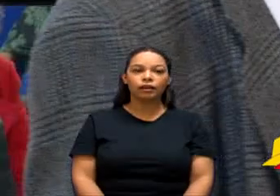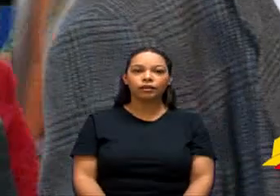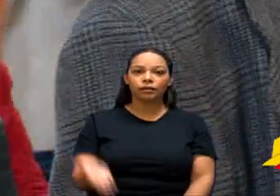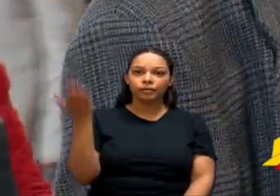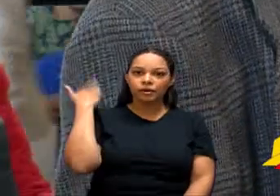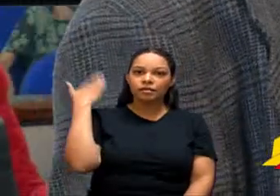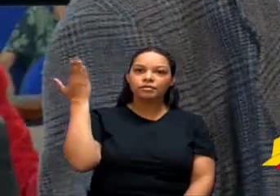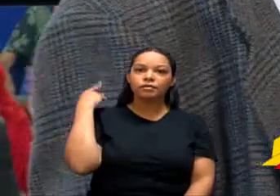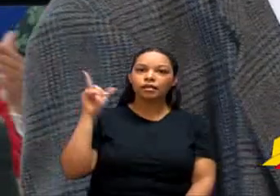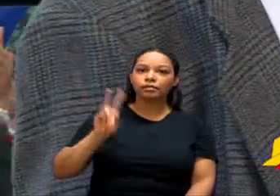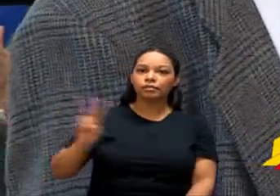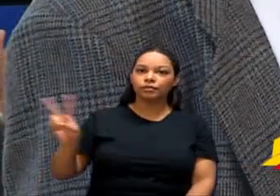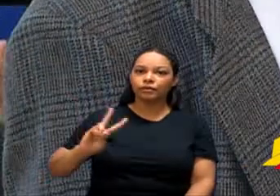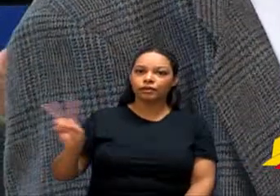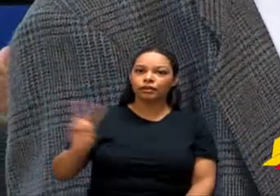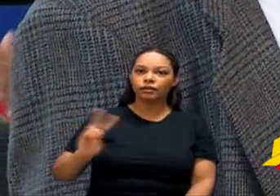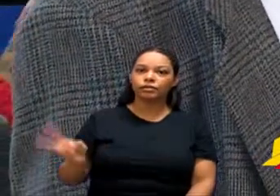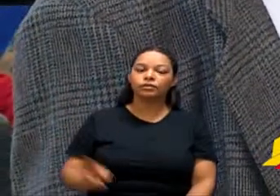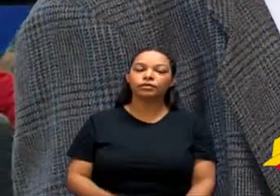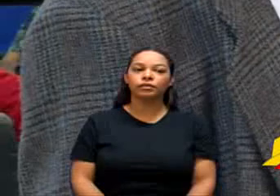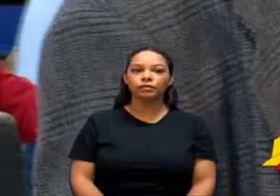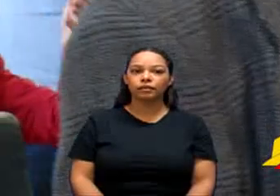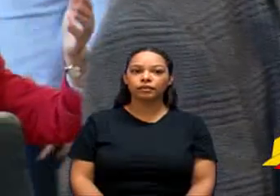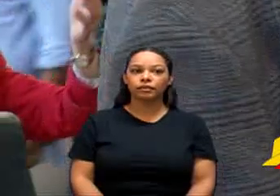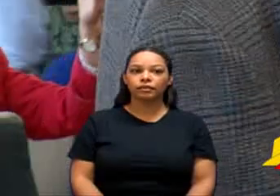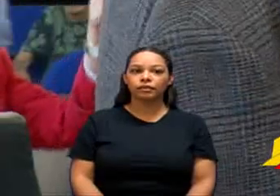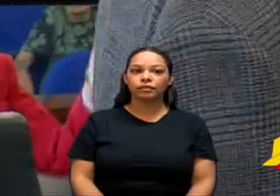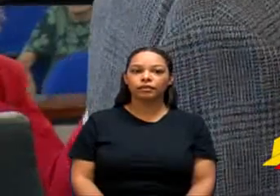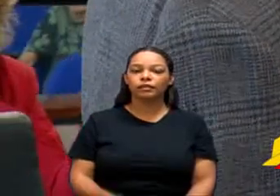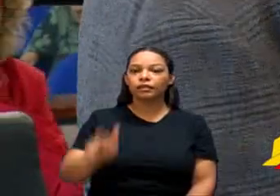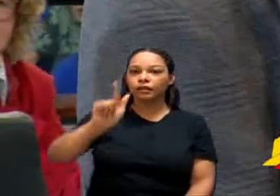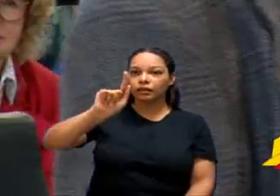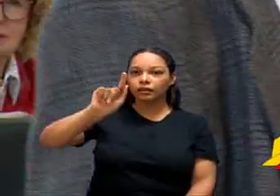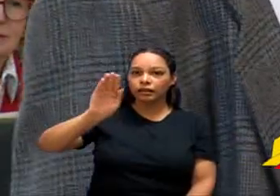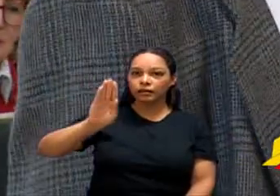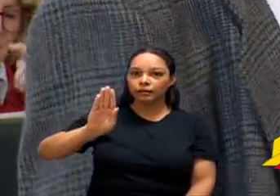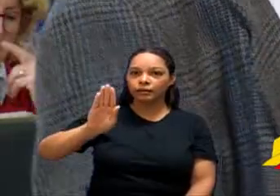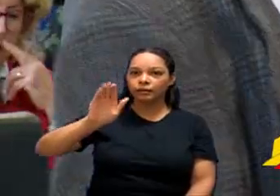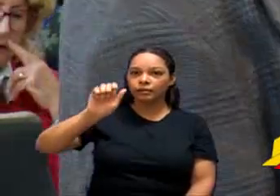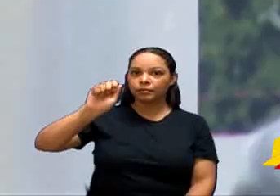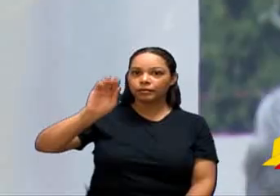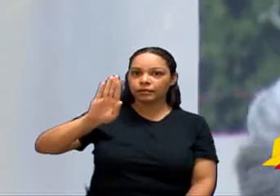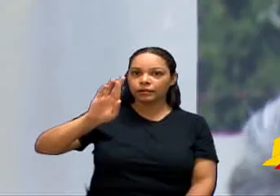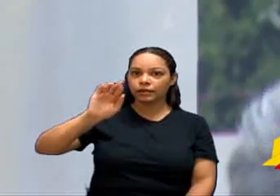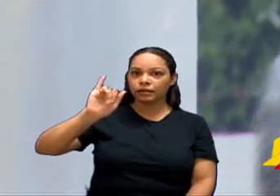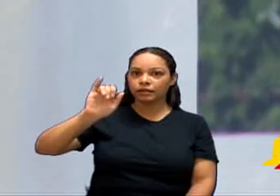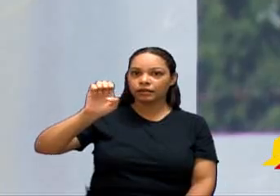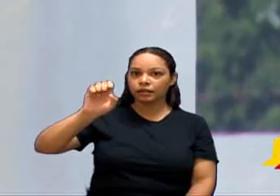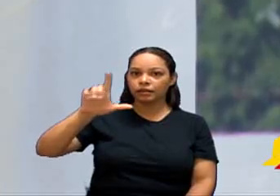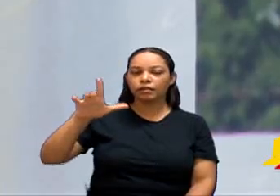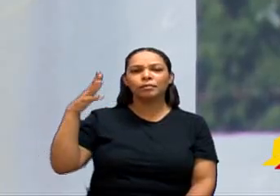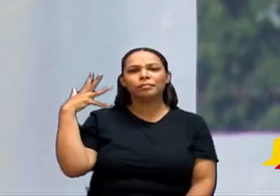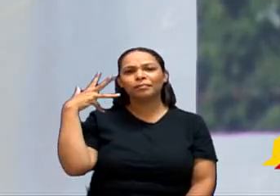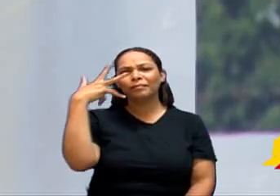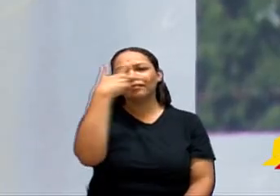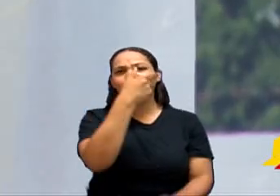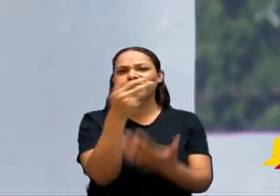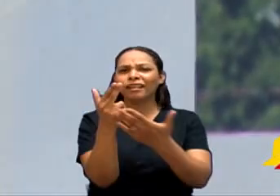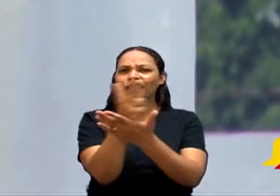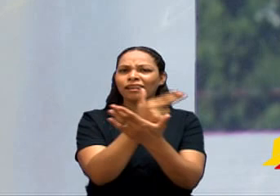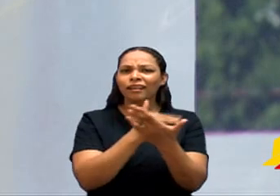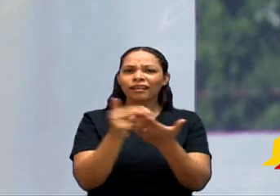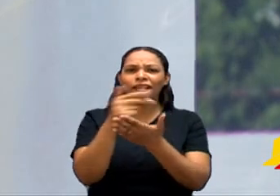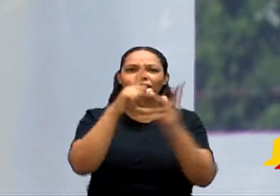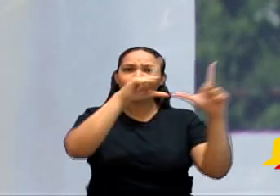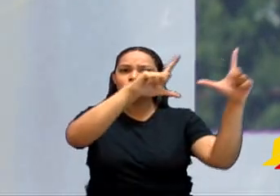casa, que está com uma belíssima... Vereador Luiz Santos fez uma pergunta, o Gabriel Bittencourt fez essa exposição. Uma belíssima exposição aqui no hall. Com os pássaros